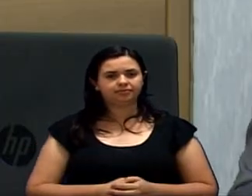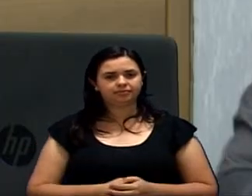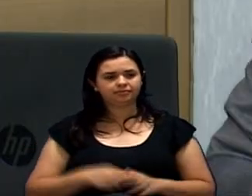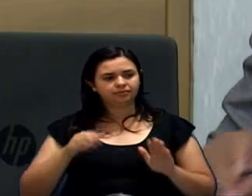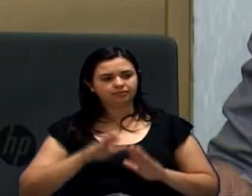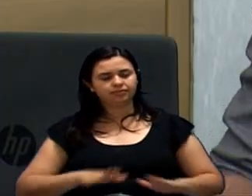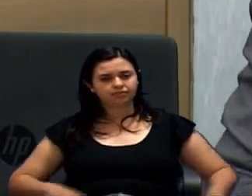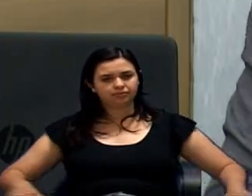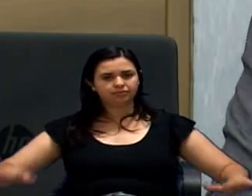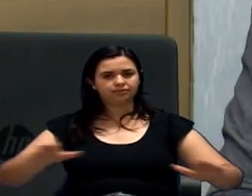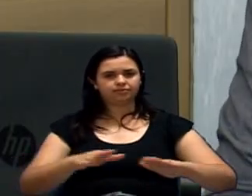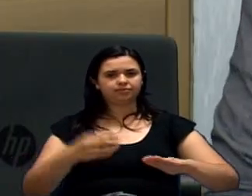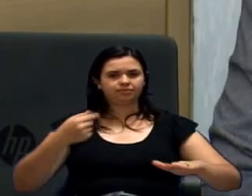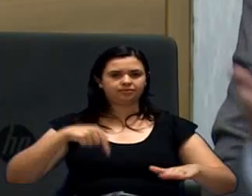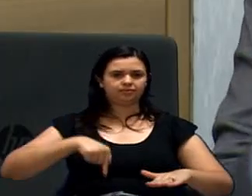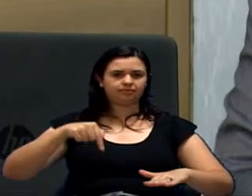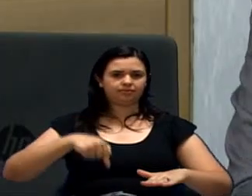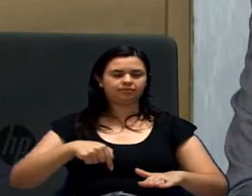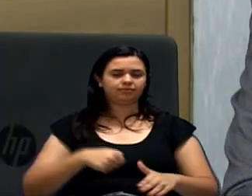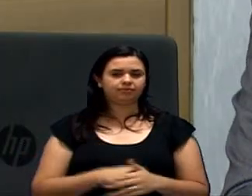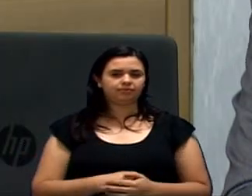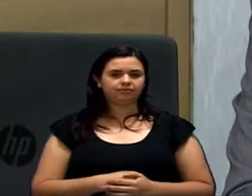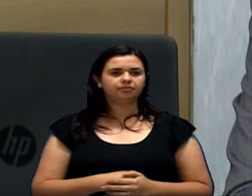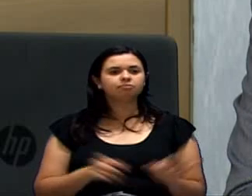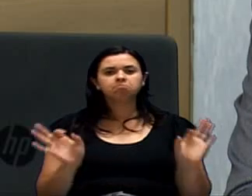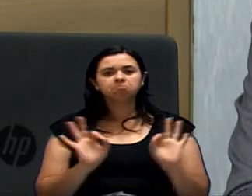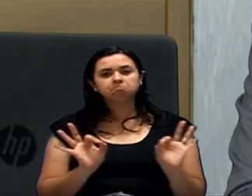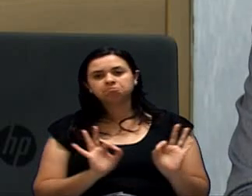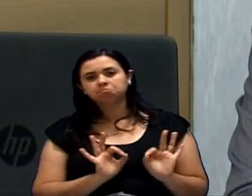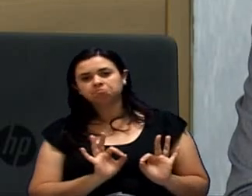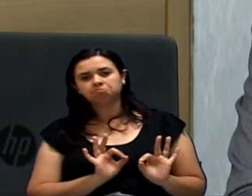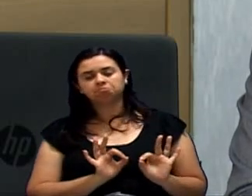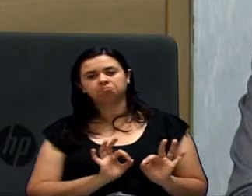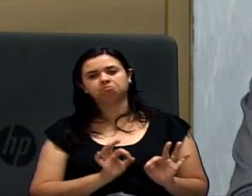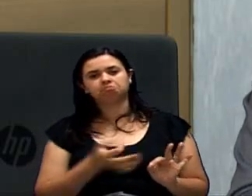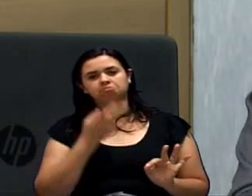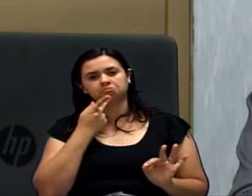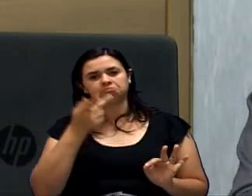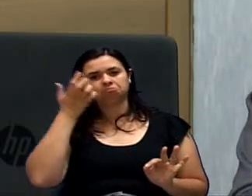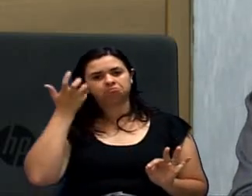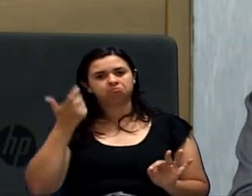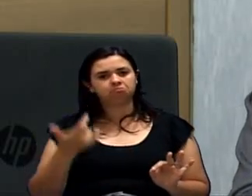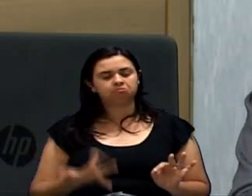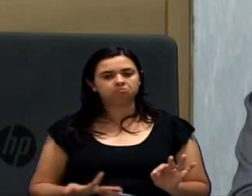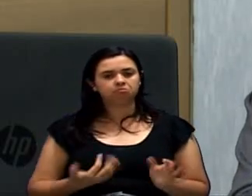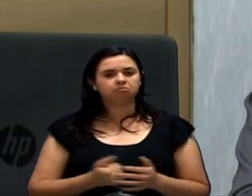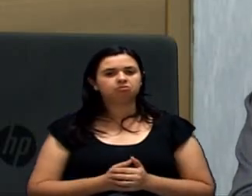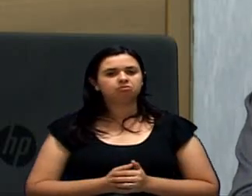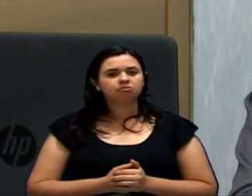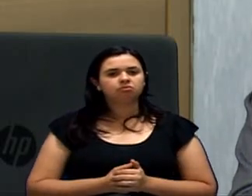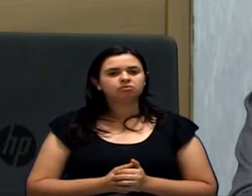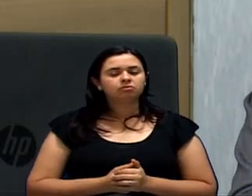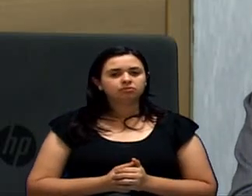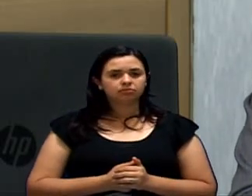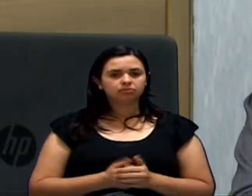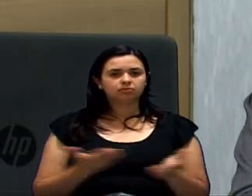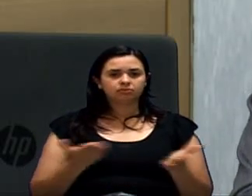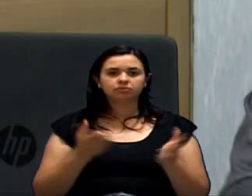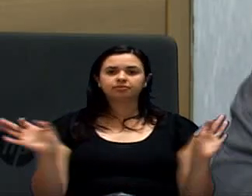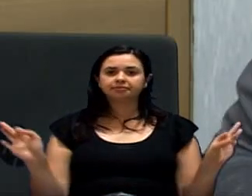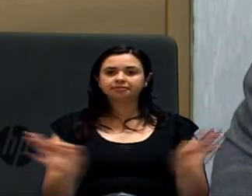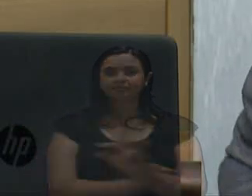pela tá aqui na Câmara Municipal. E não temos mais ninguém inscrito para falar, usar a tribuna,